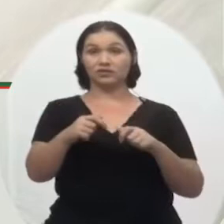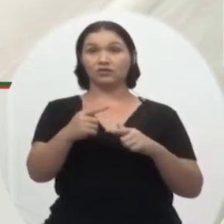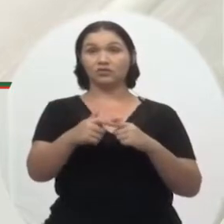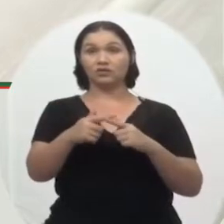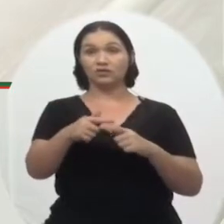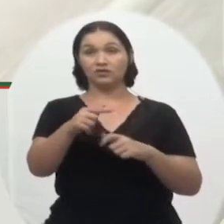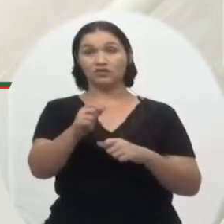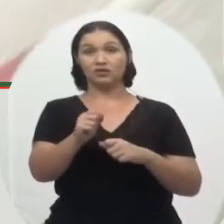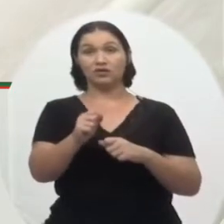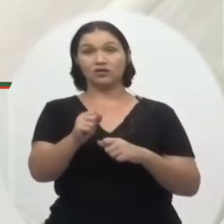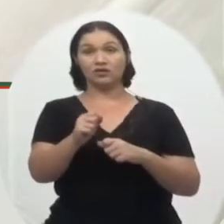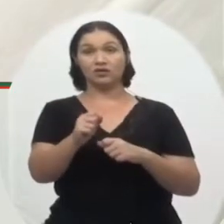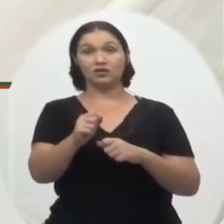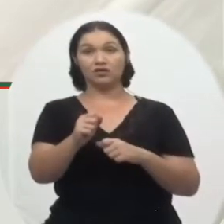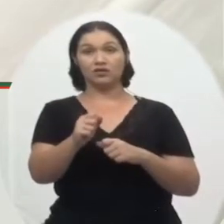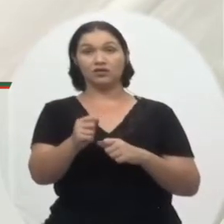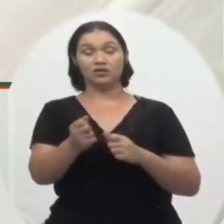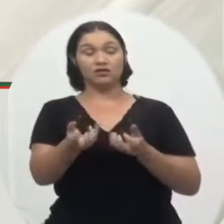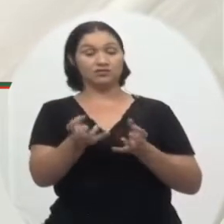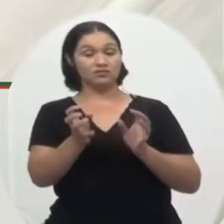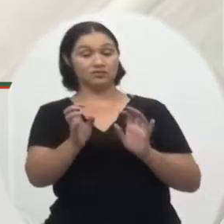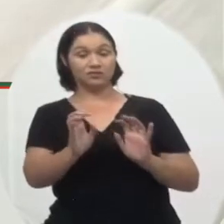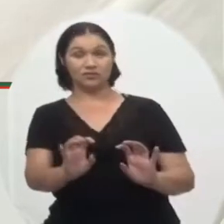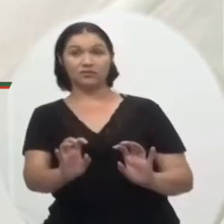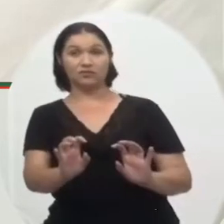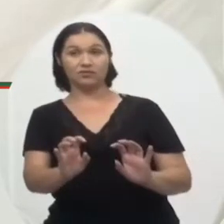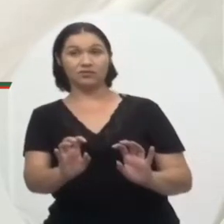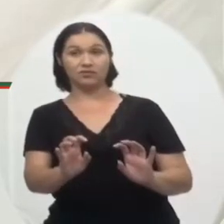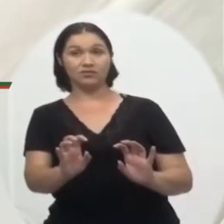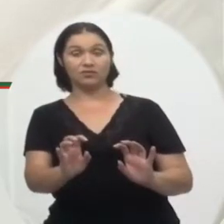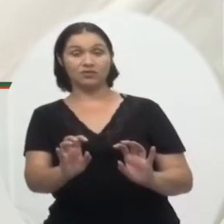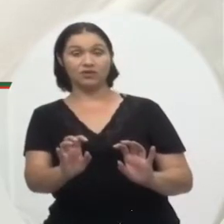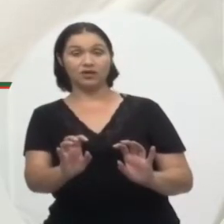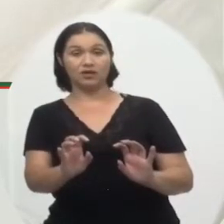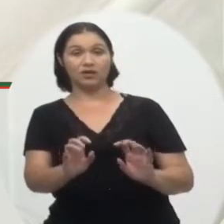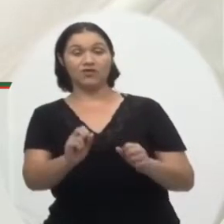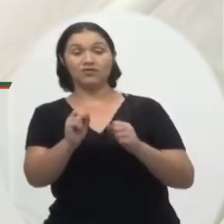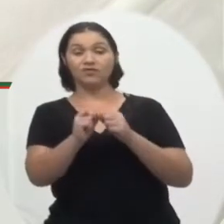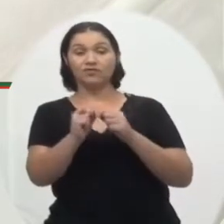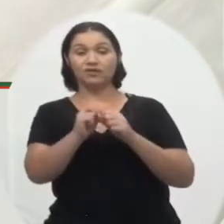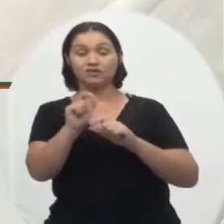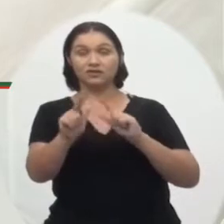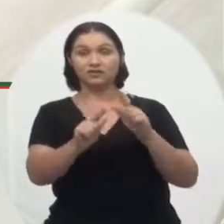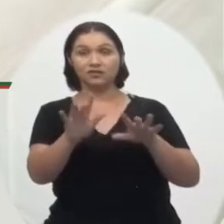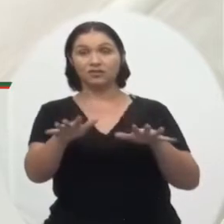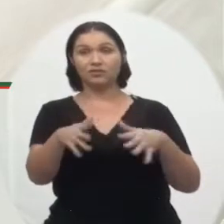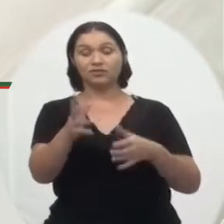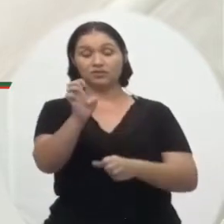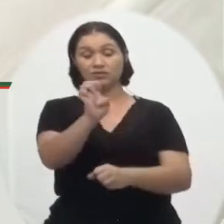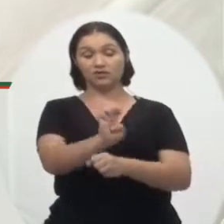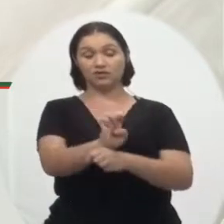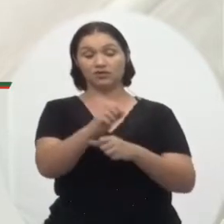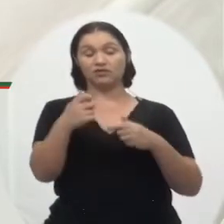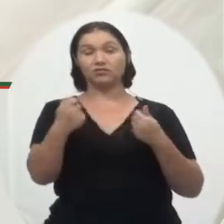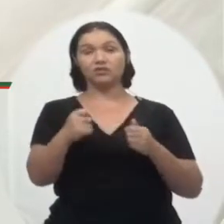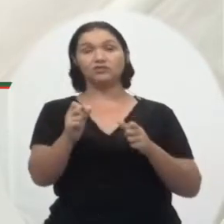fazer presente. E o Estado não pode ser um óbice ao mercado, pelo contrário. Então, se pretendesse o Correio dominar e abafar o mercado de